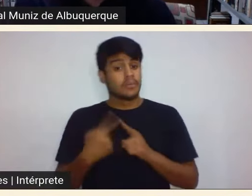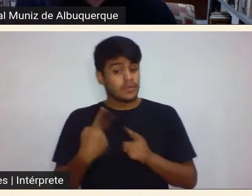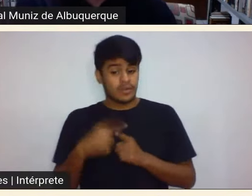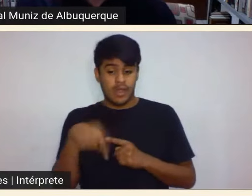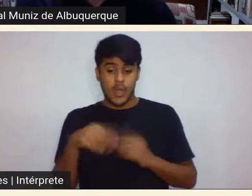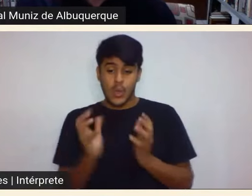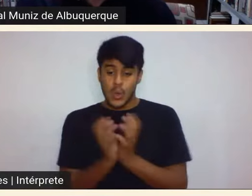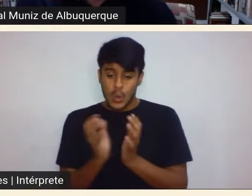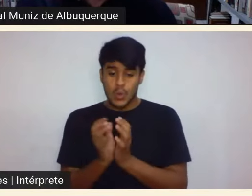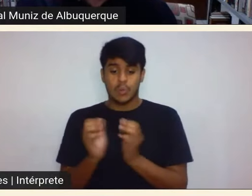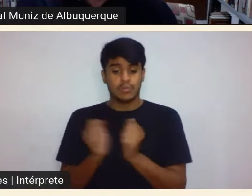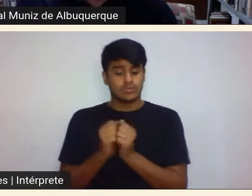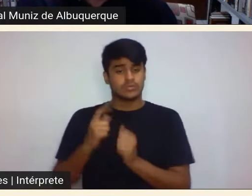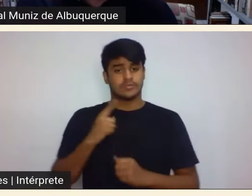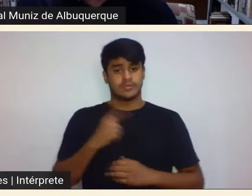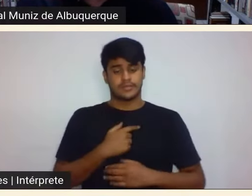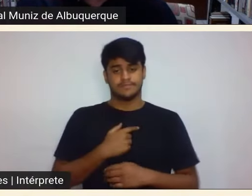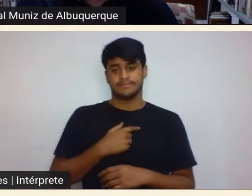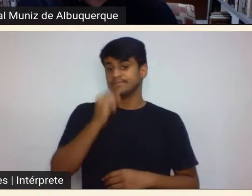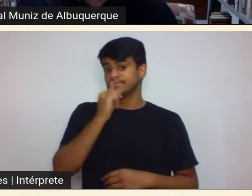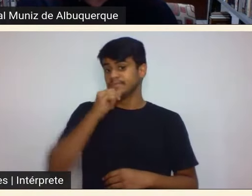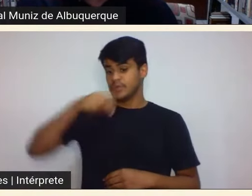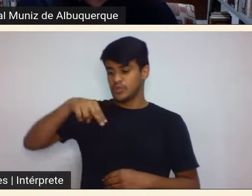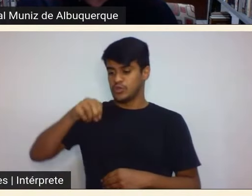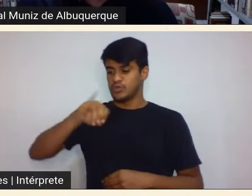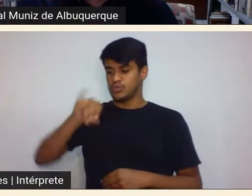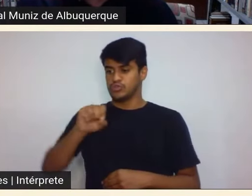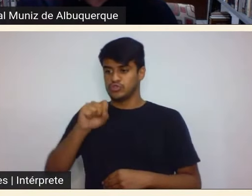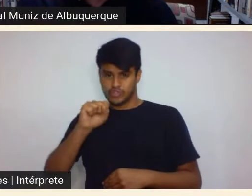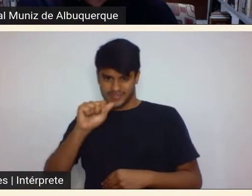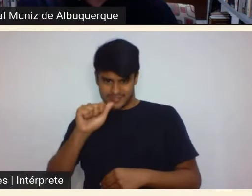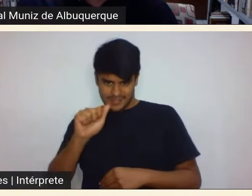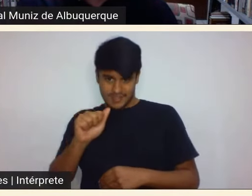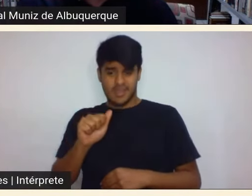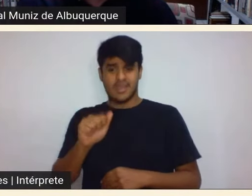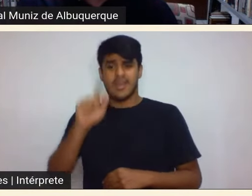No caso do Hinojosa, era como se fosse